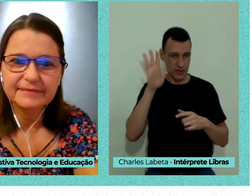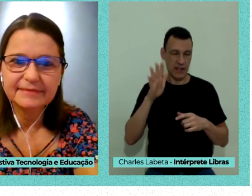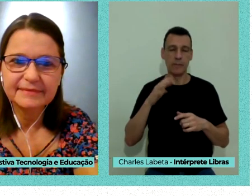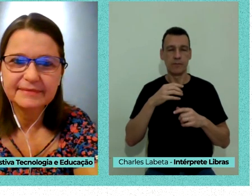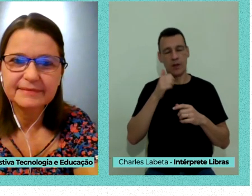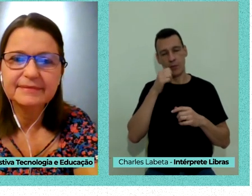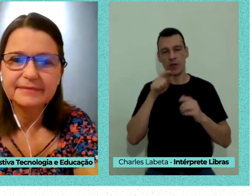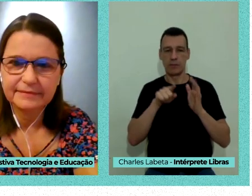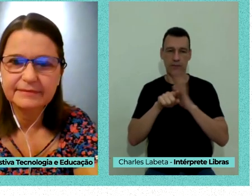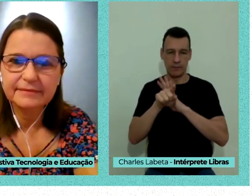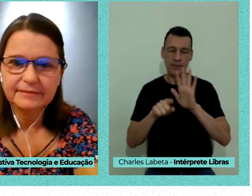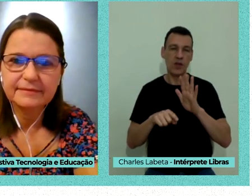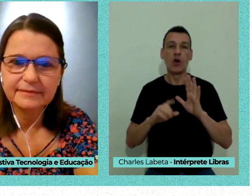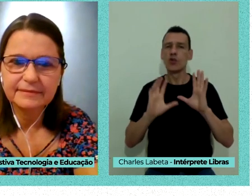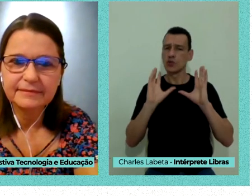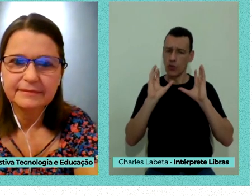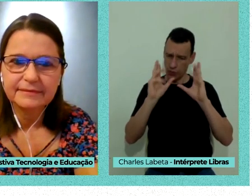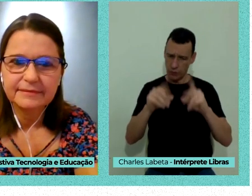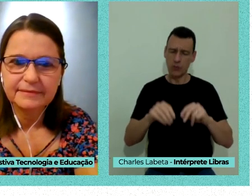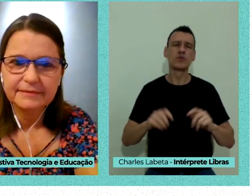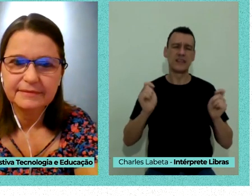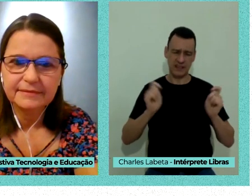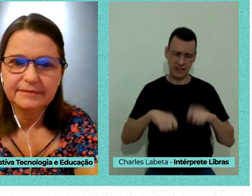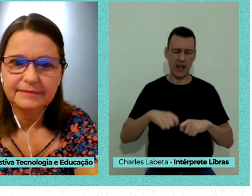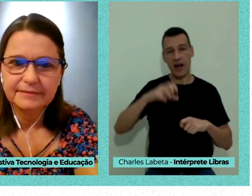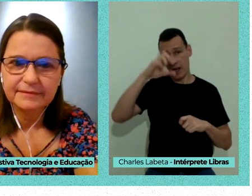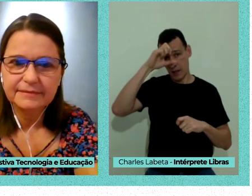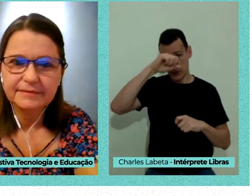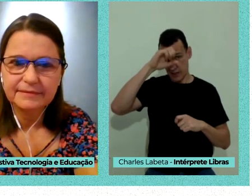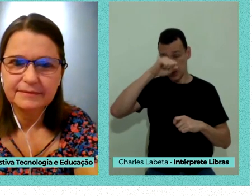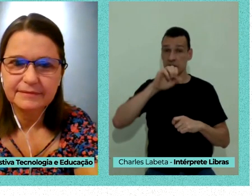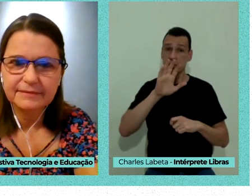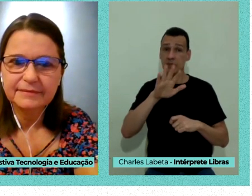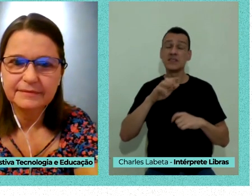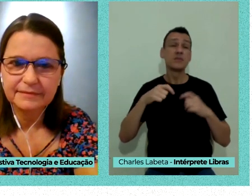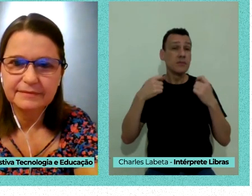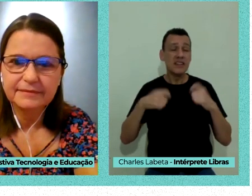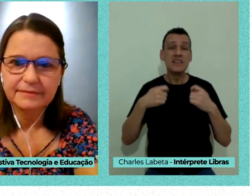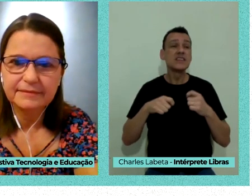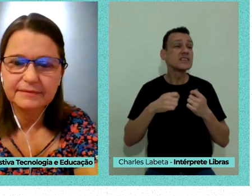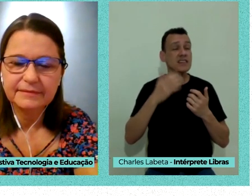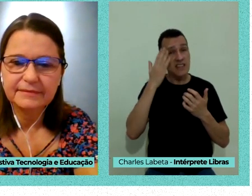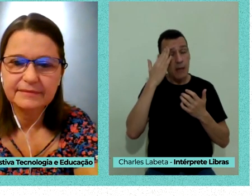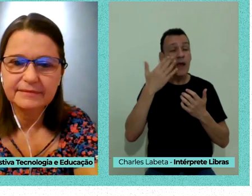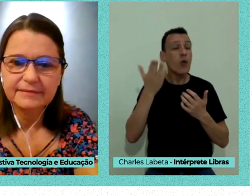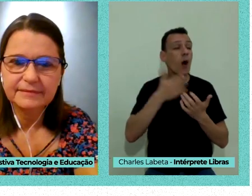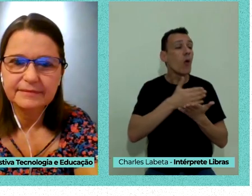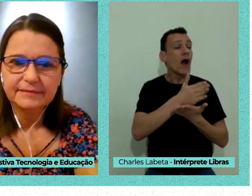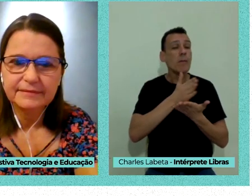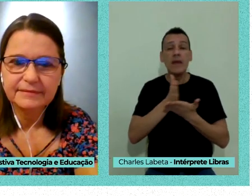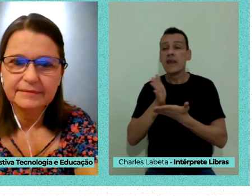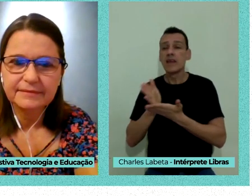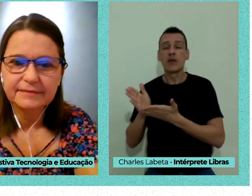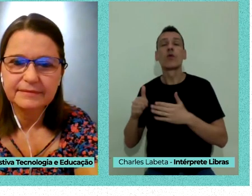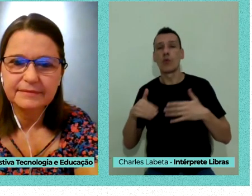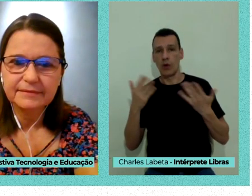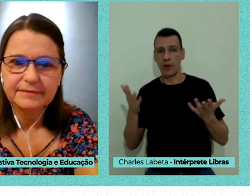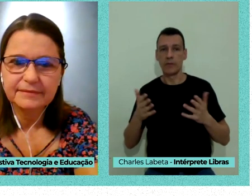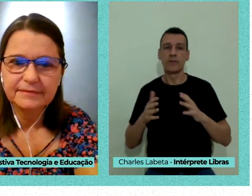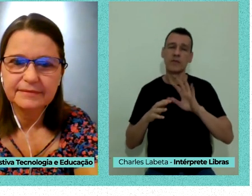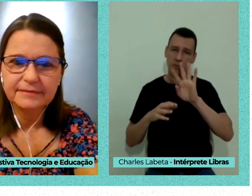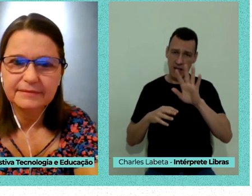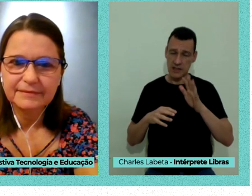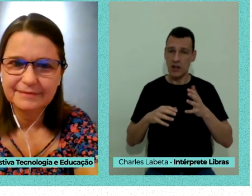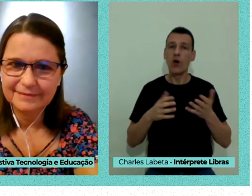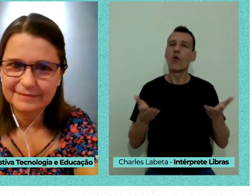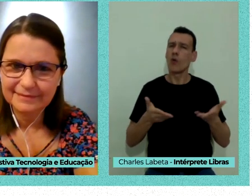aprender. É preciso utilizar o canal, o caminho adequado. Mas a gente está formando professores e